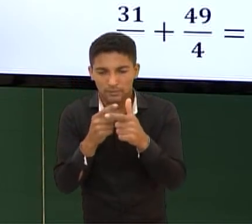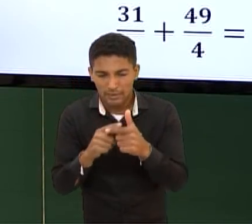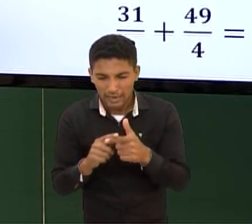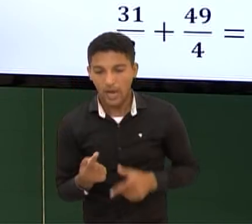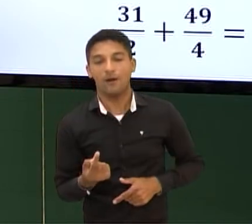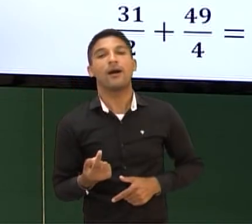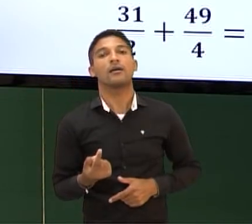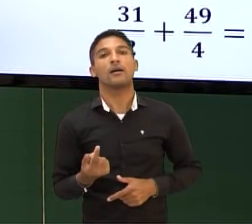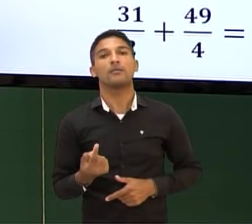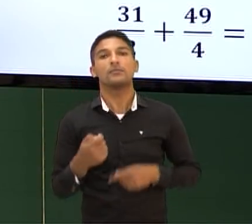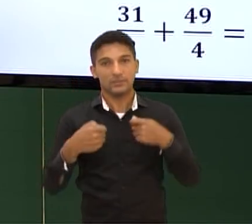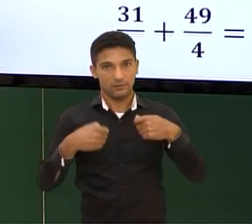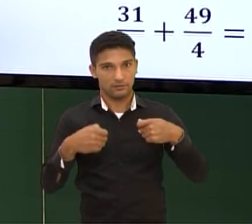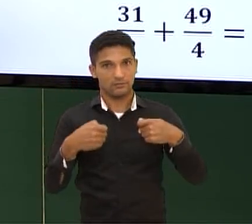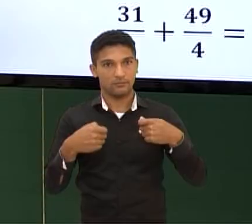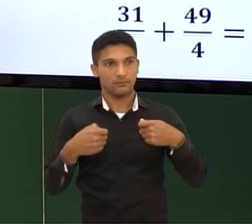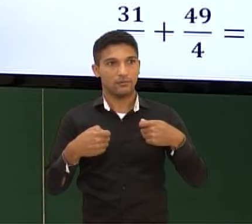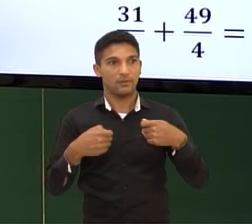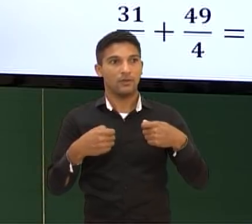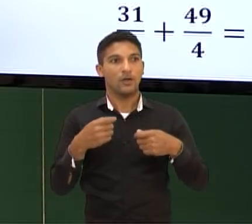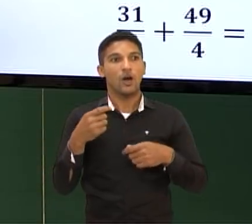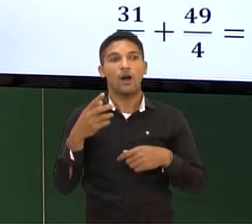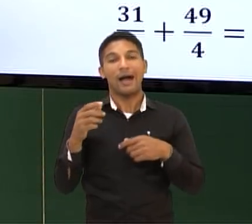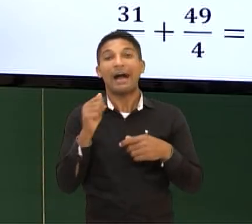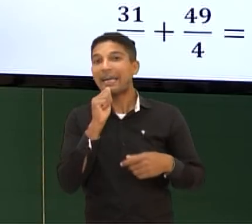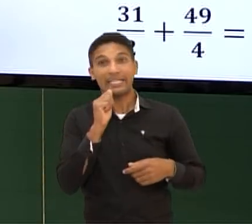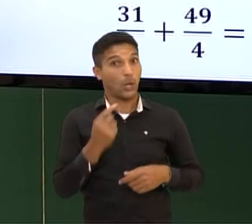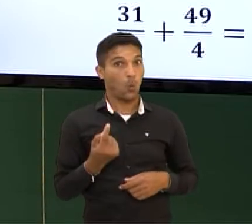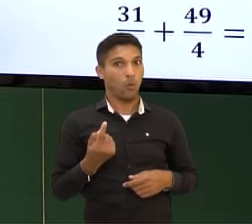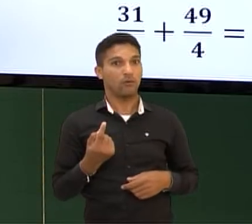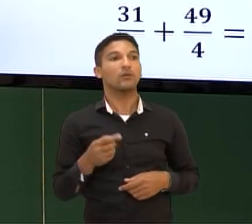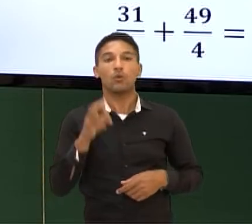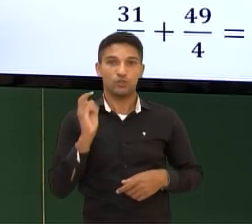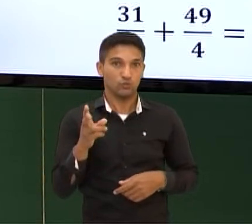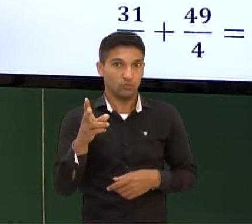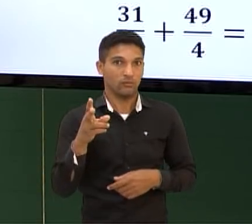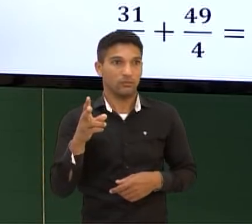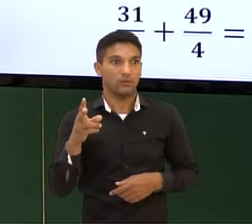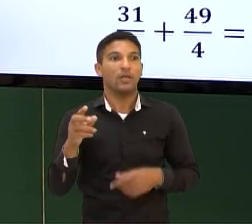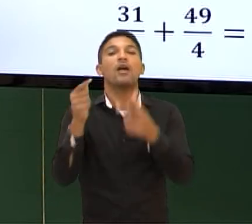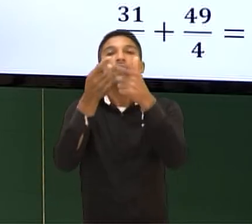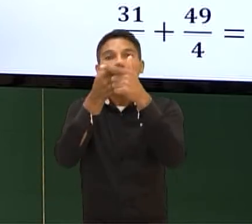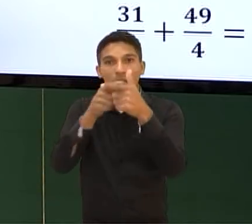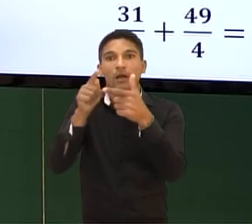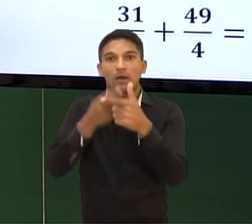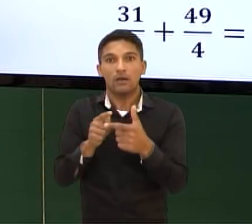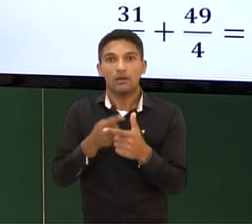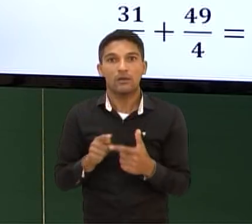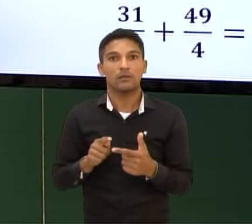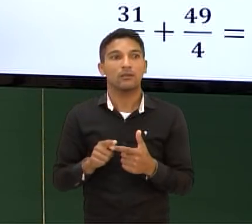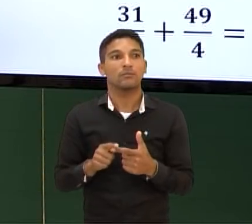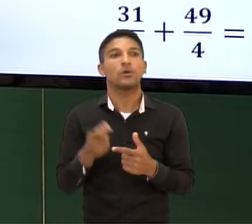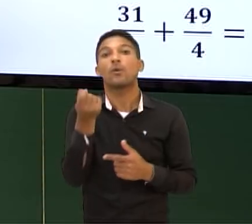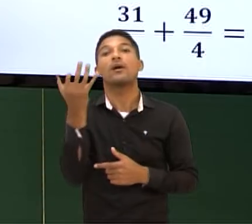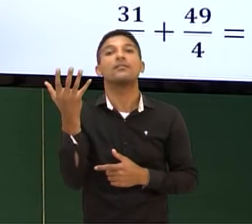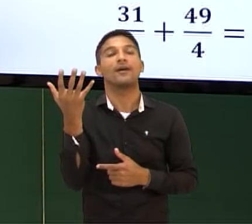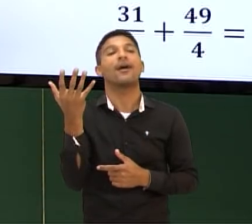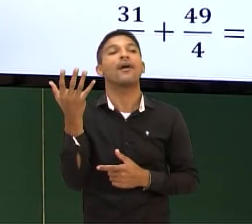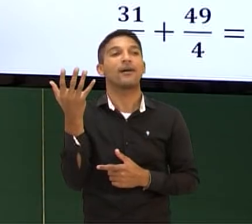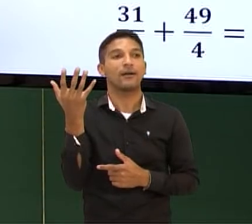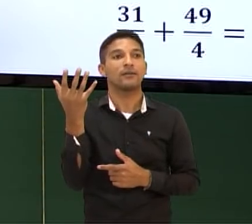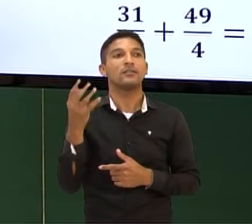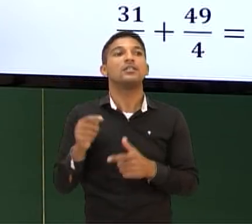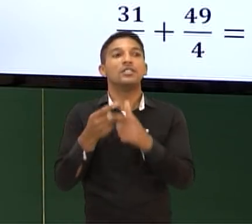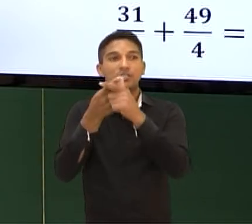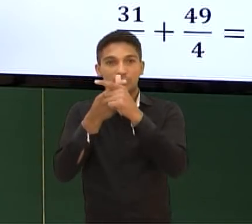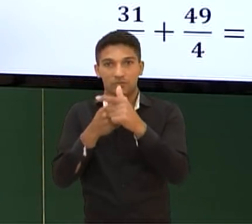eu vou para o 4, né? Já cheguei no 1? Ainda não. Então, vou continuar o quê? Dividindo por quem? Por 2, porque o